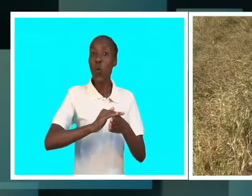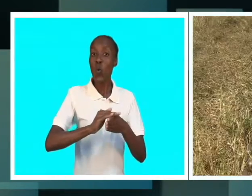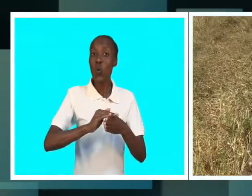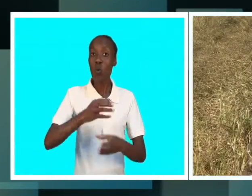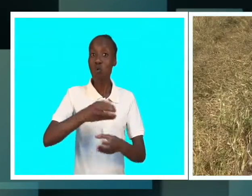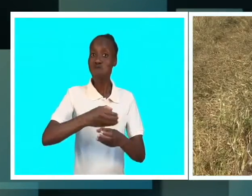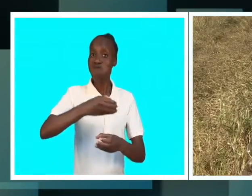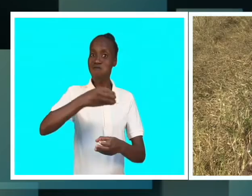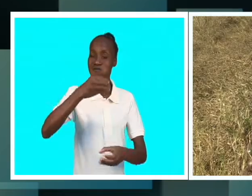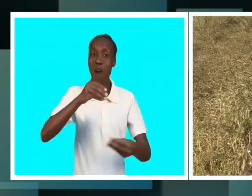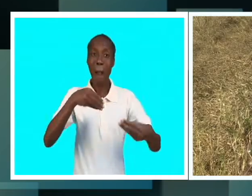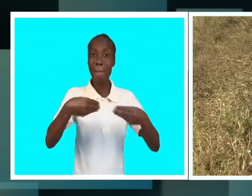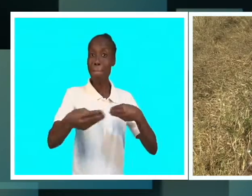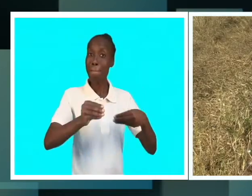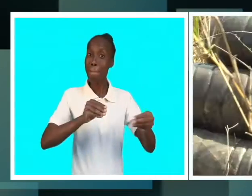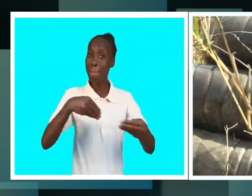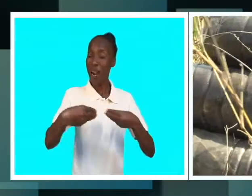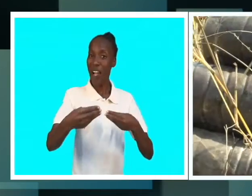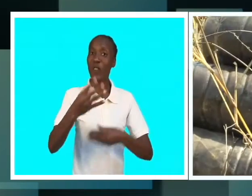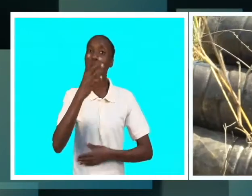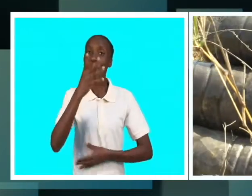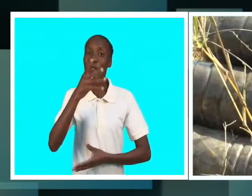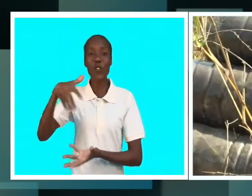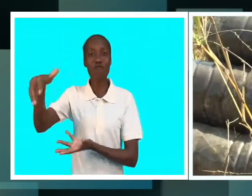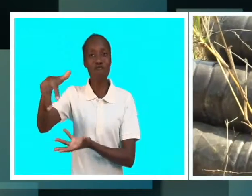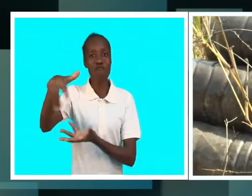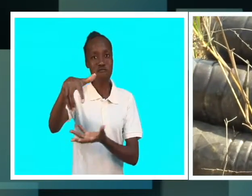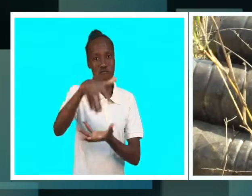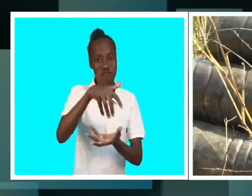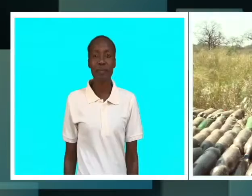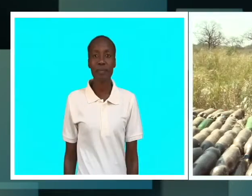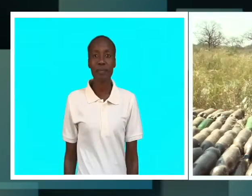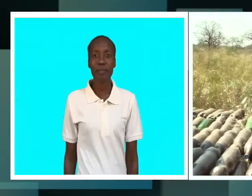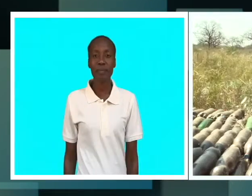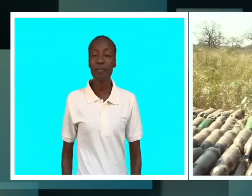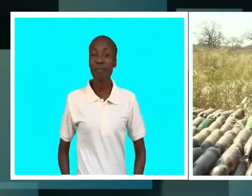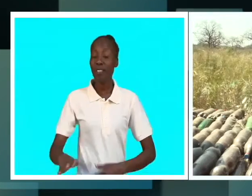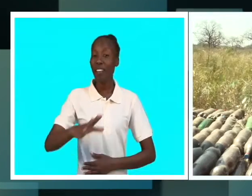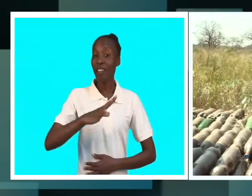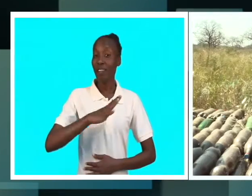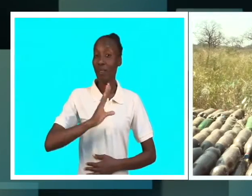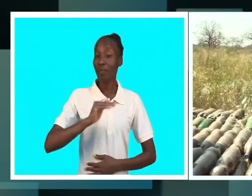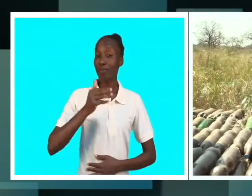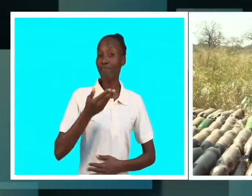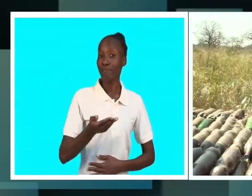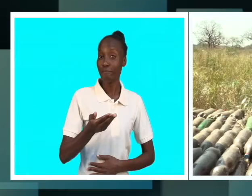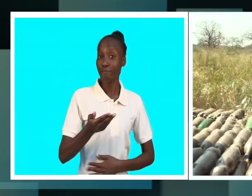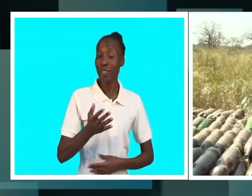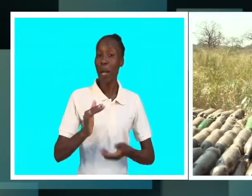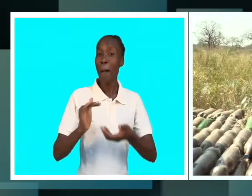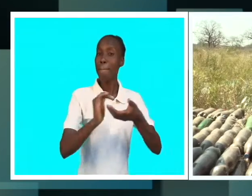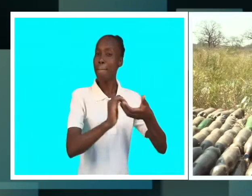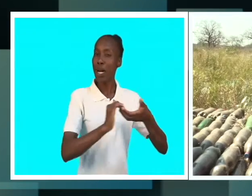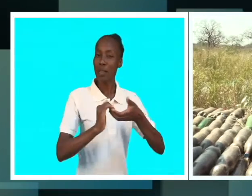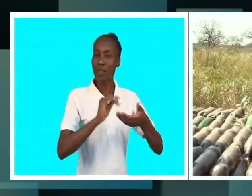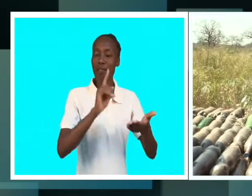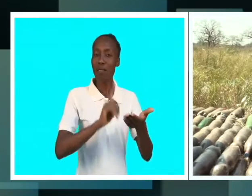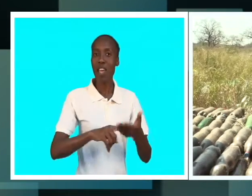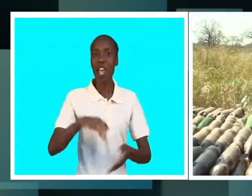construídas com recurso a garrafas recicladas. Temos uma parceira que a Consol,